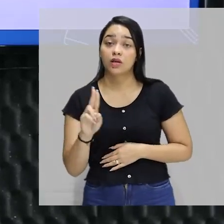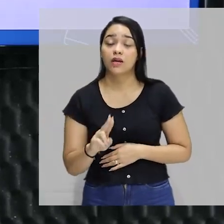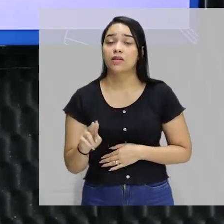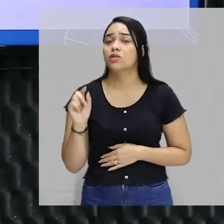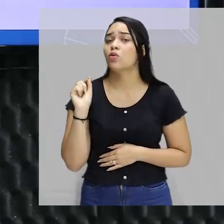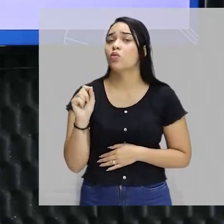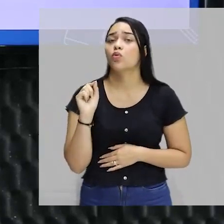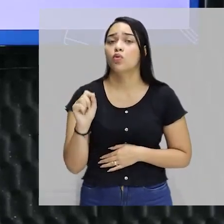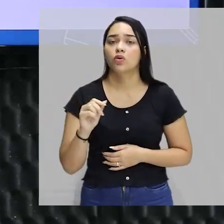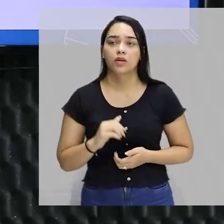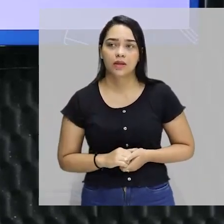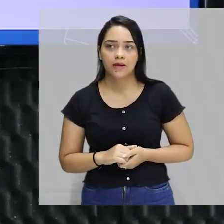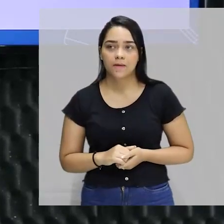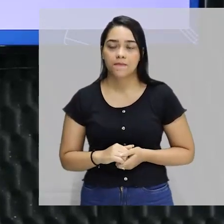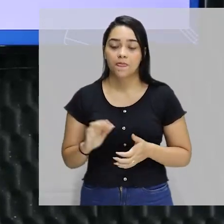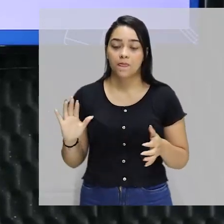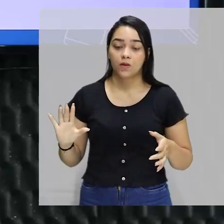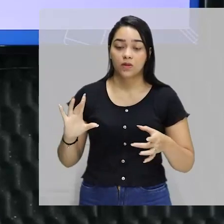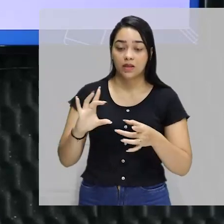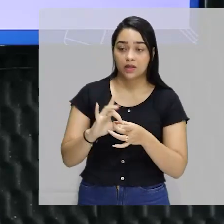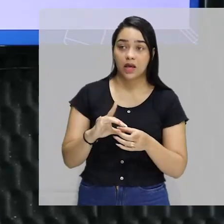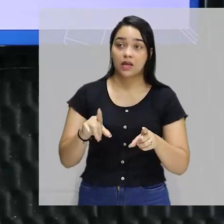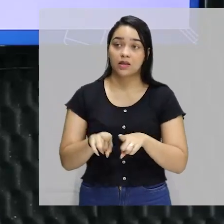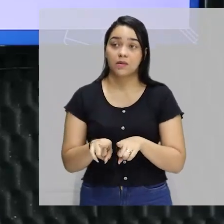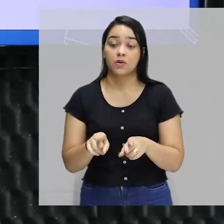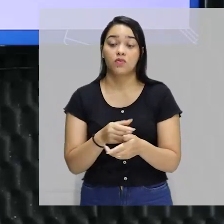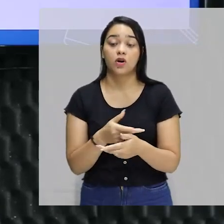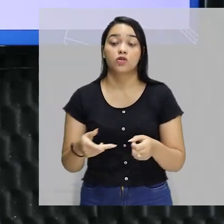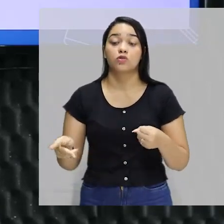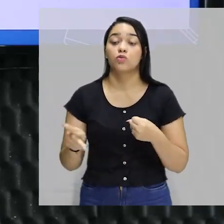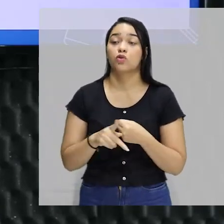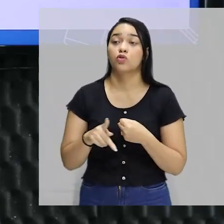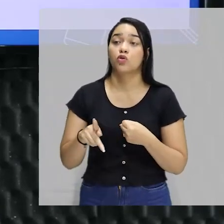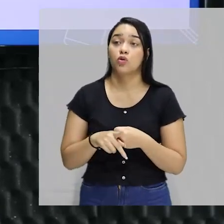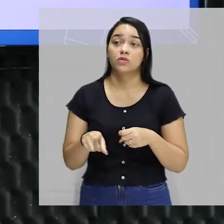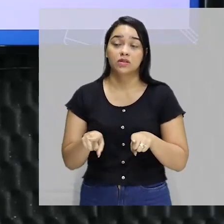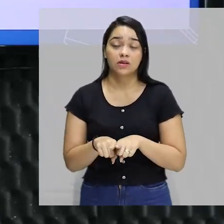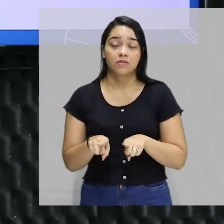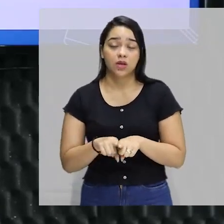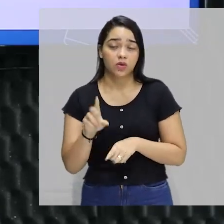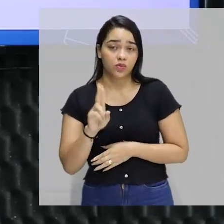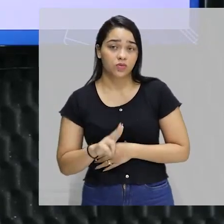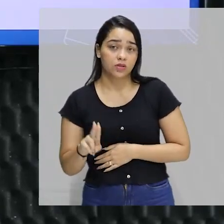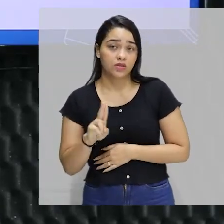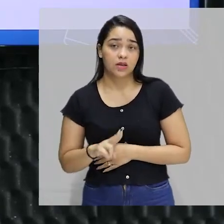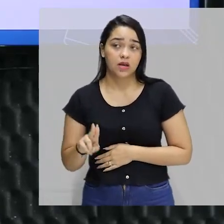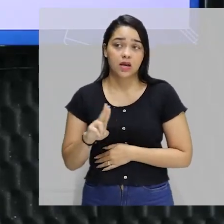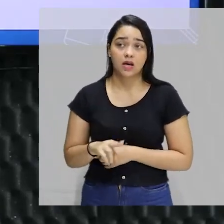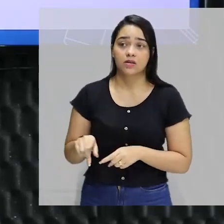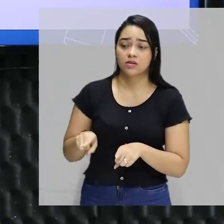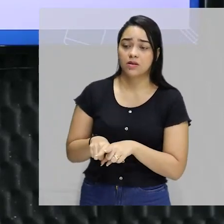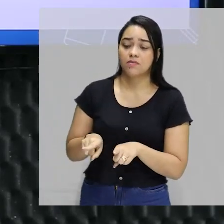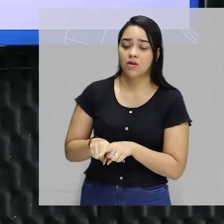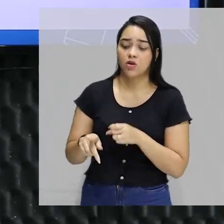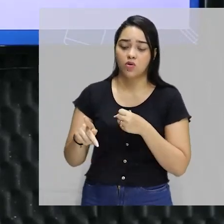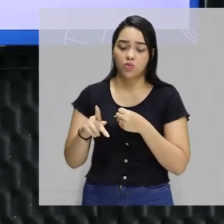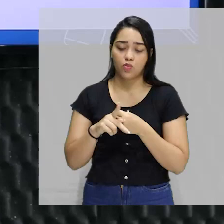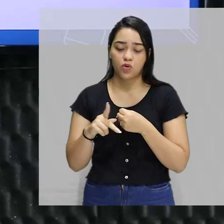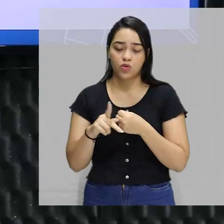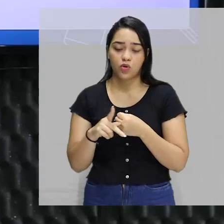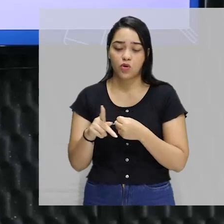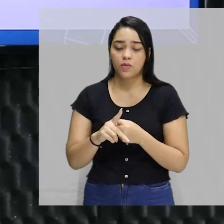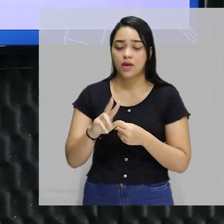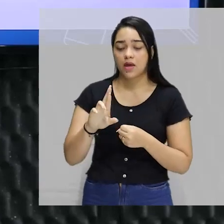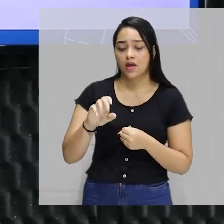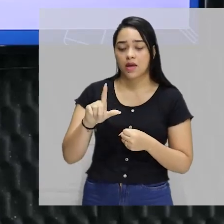quê? Para conectar, né? E os pronomes, eles são muito utilizados também, né? O pronome relativo, né? Alguns